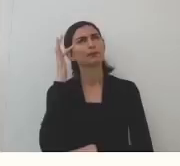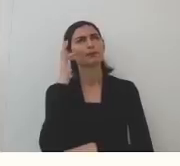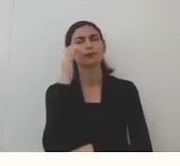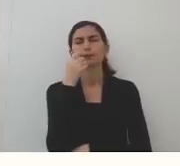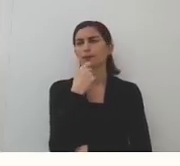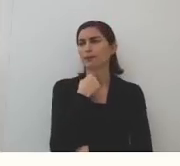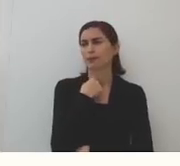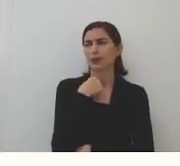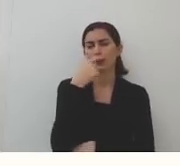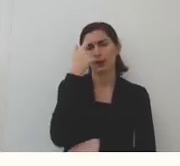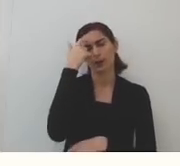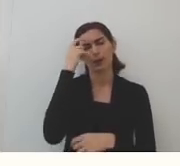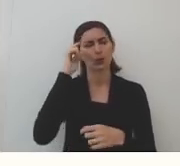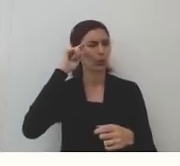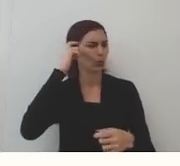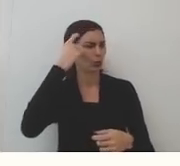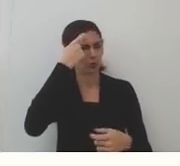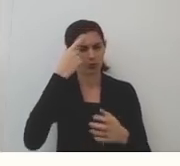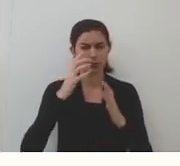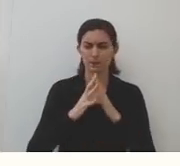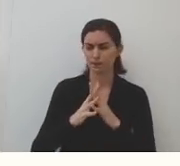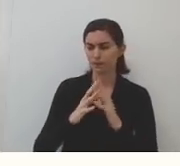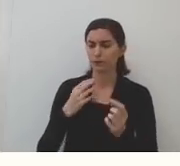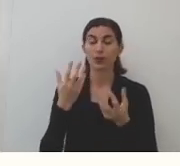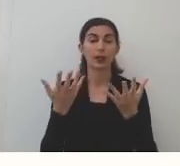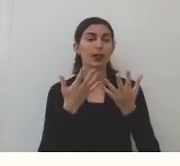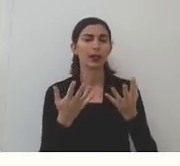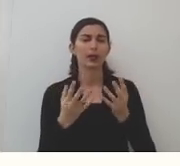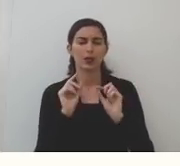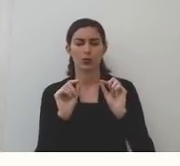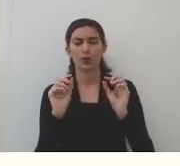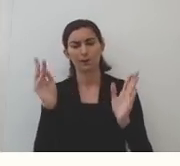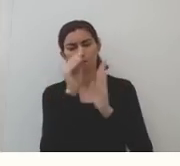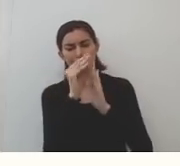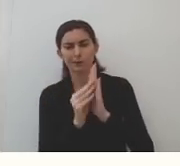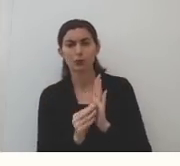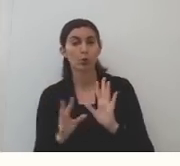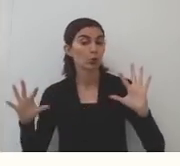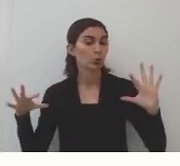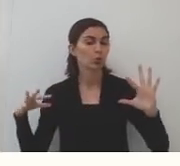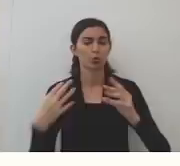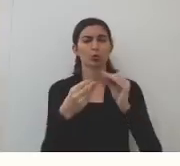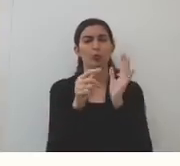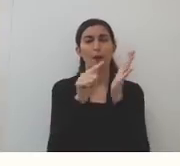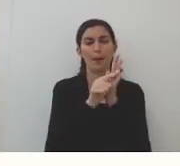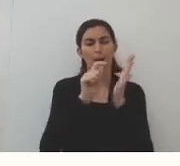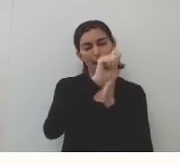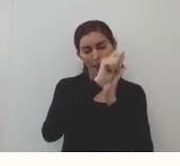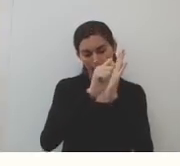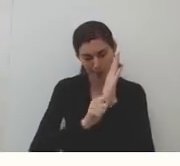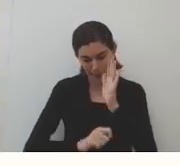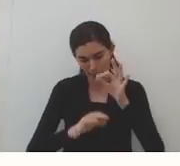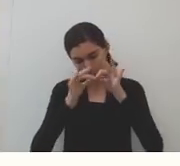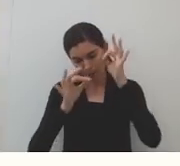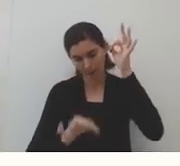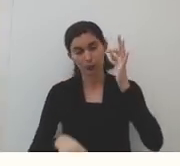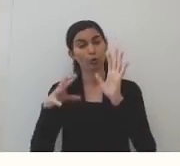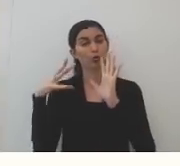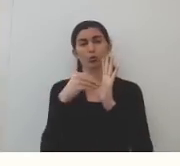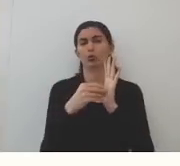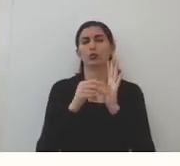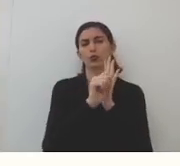muito em dúvida, ou então a gente quer, na verdade, colocar absolutamente tudo no papel quando a gente